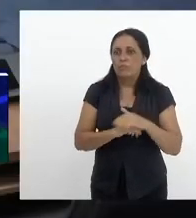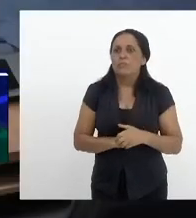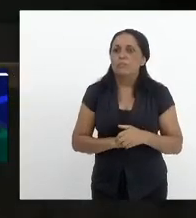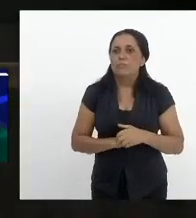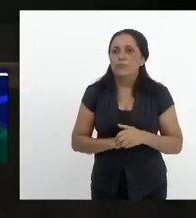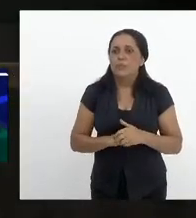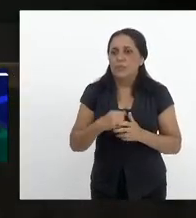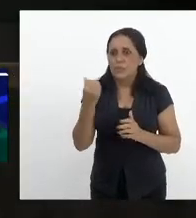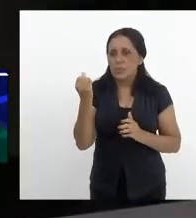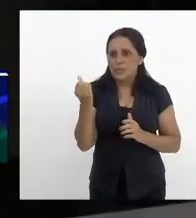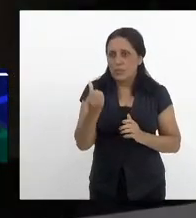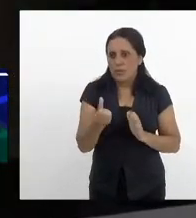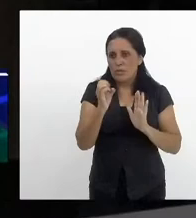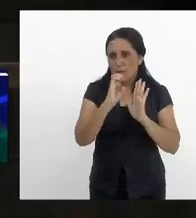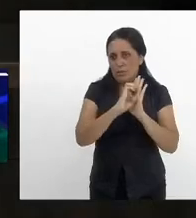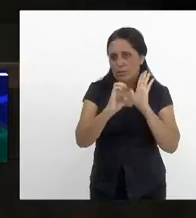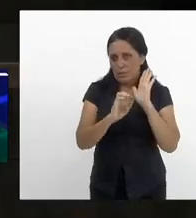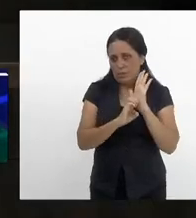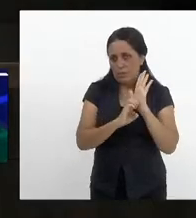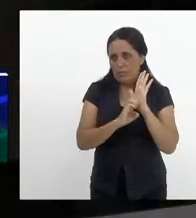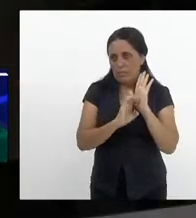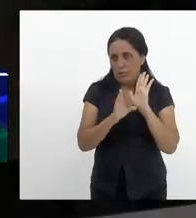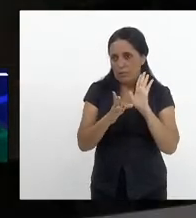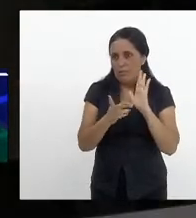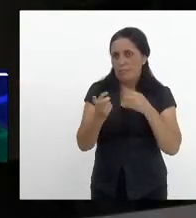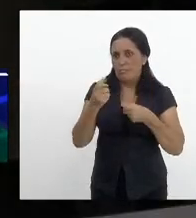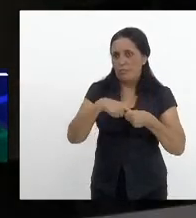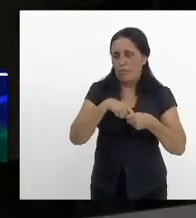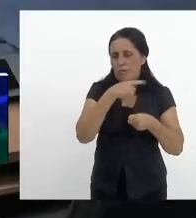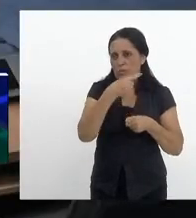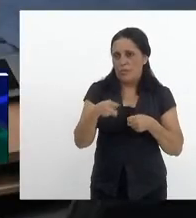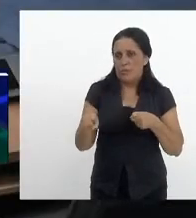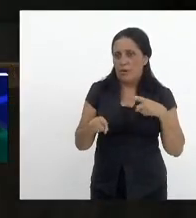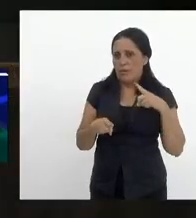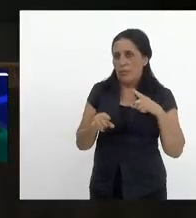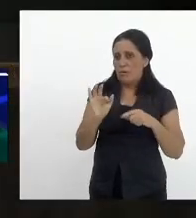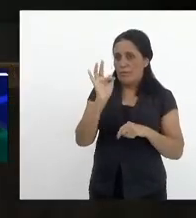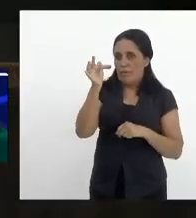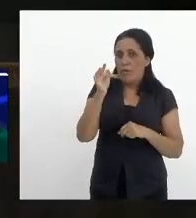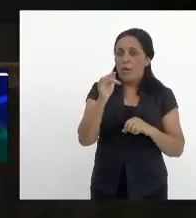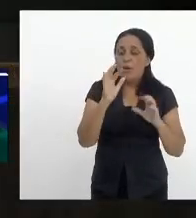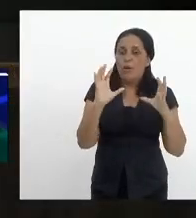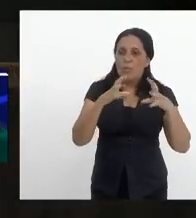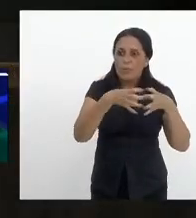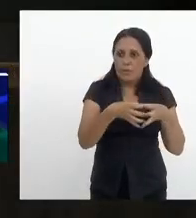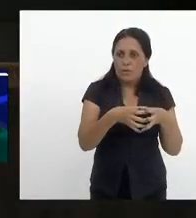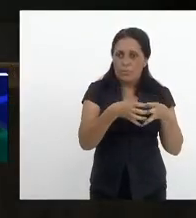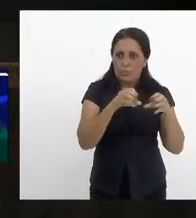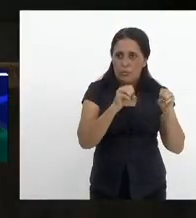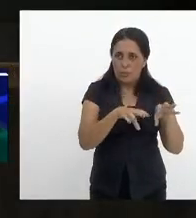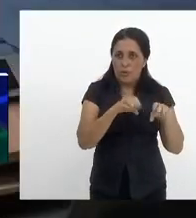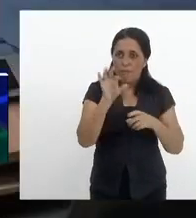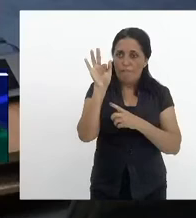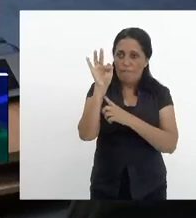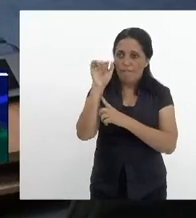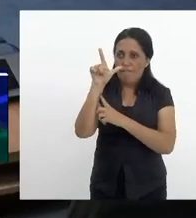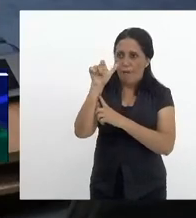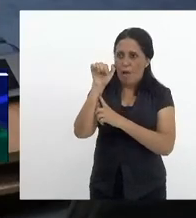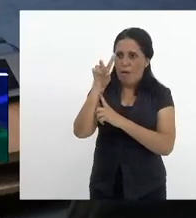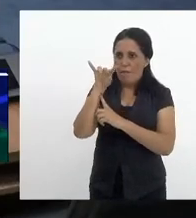6 emendas. Então, volta na semana que vem. Com o substitutivo. Pela Comissão de Educação, deputado Flávio Serafim.